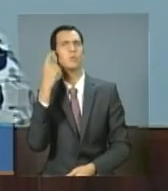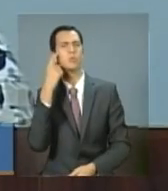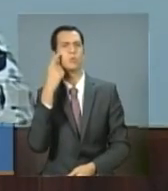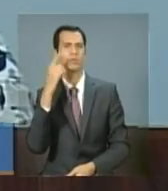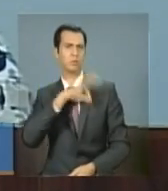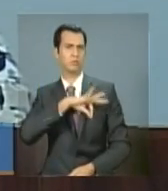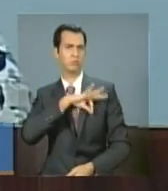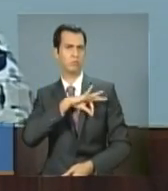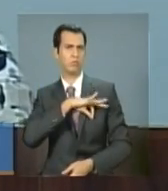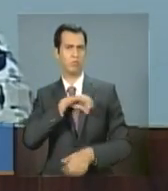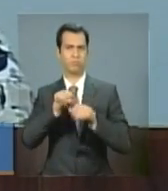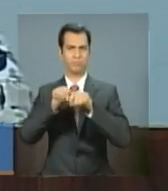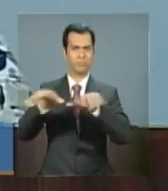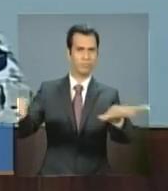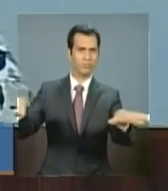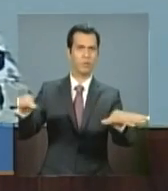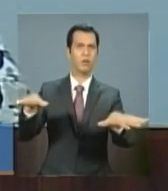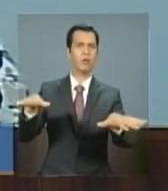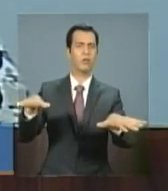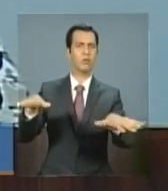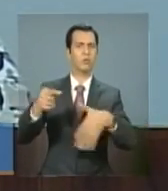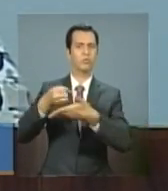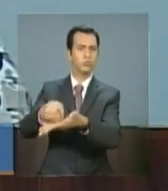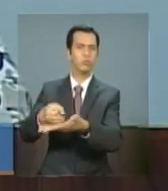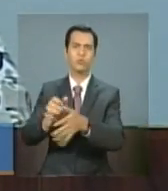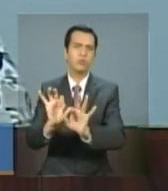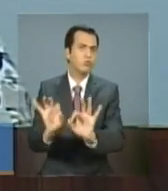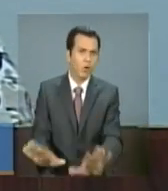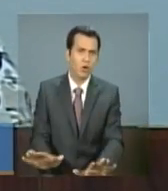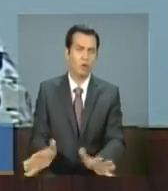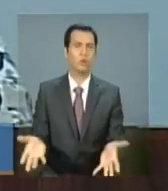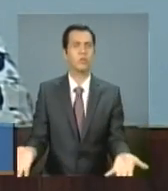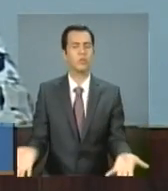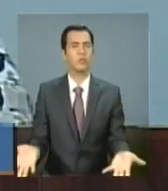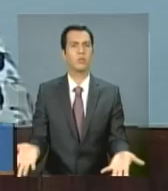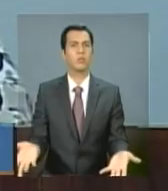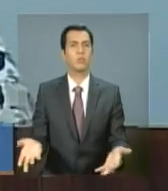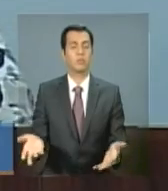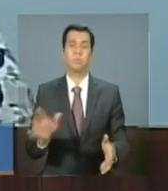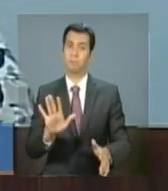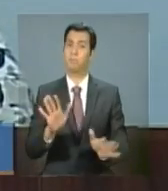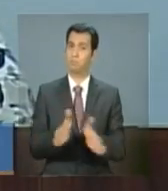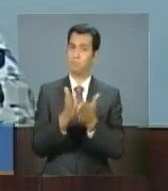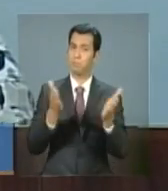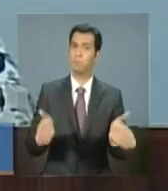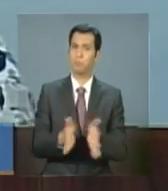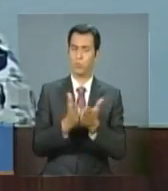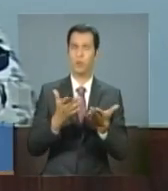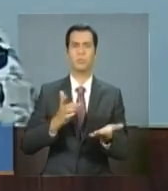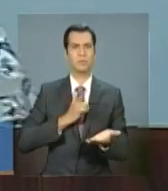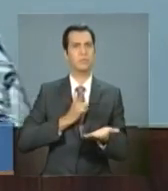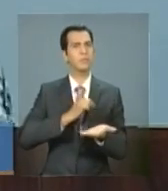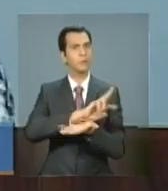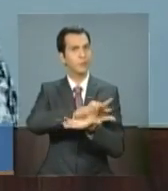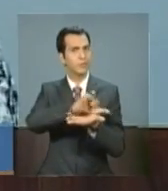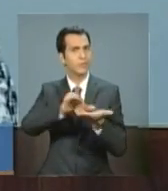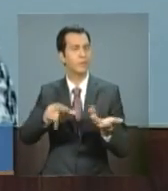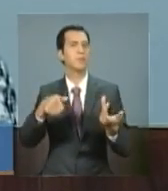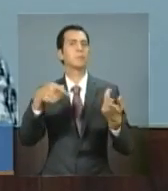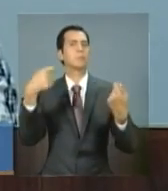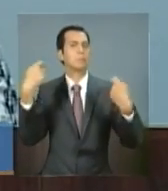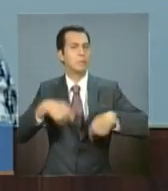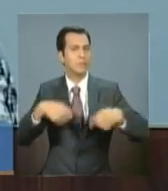um dos fenômenos da pobreza, mas não é o único, né, a pobreza tem diferentes caras, nós temos que